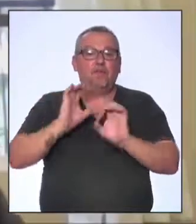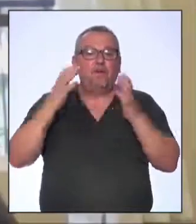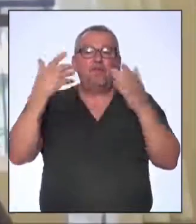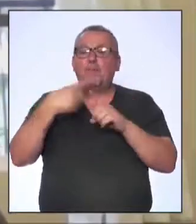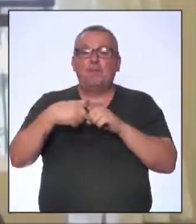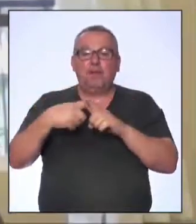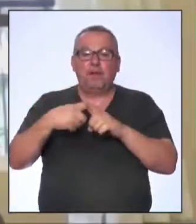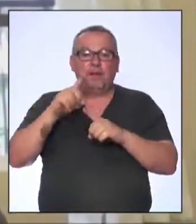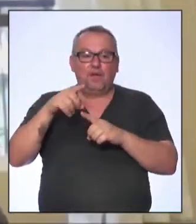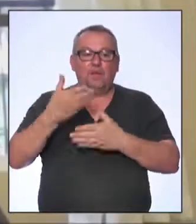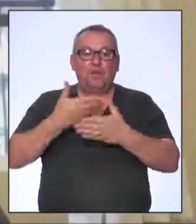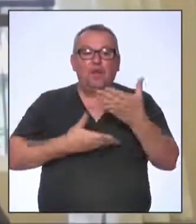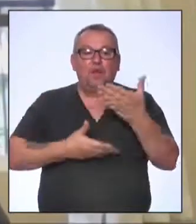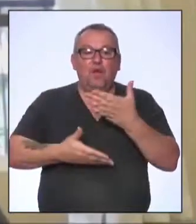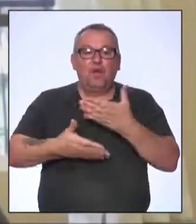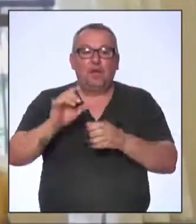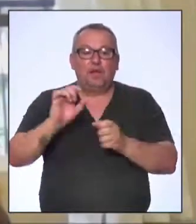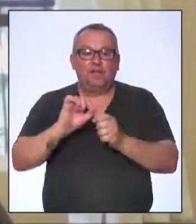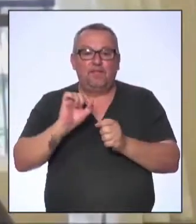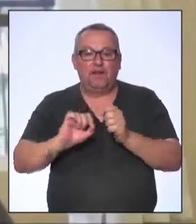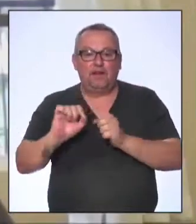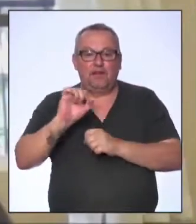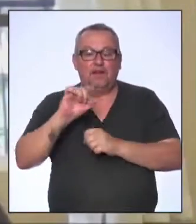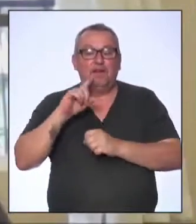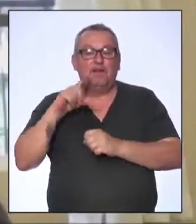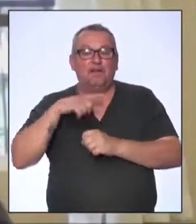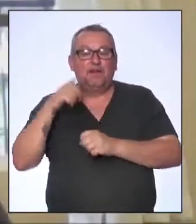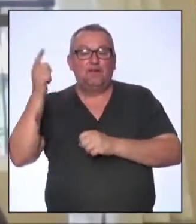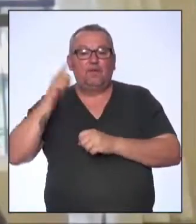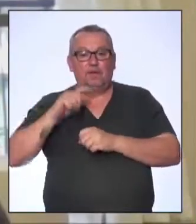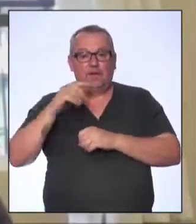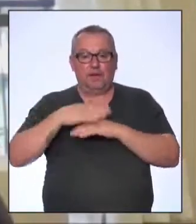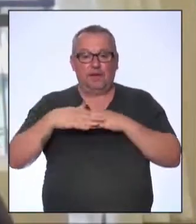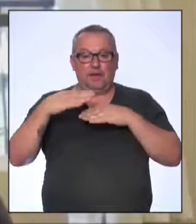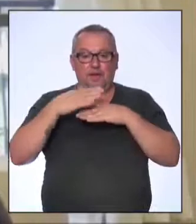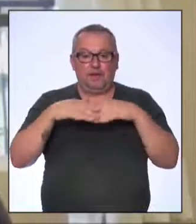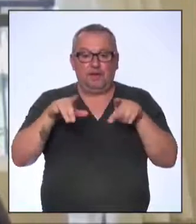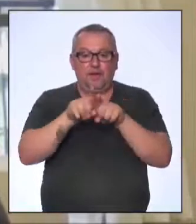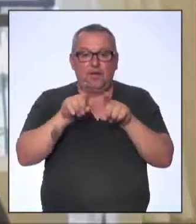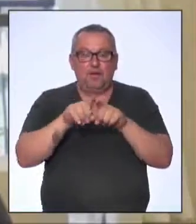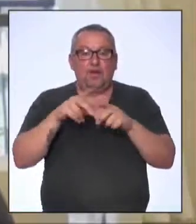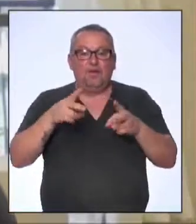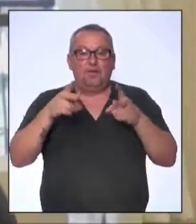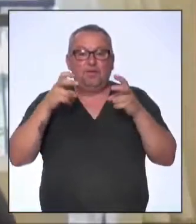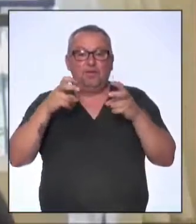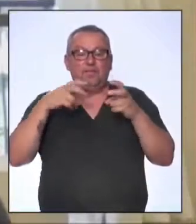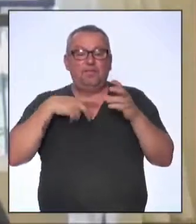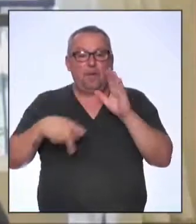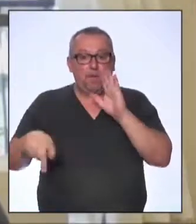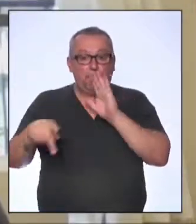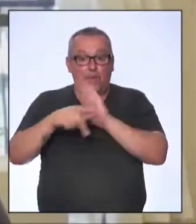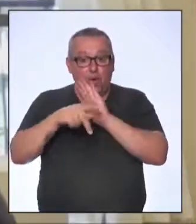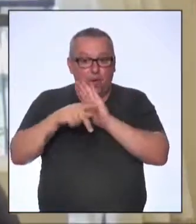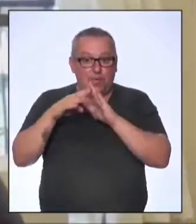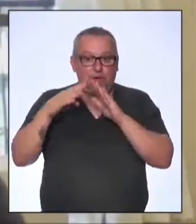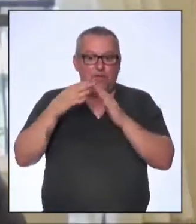é uma troca que se faz. E isso vai pegando um carinho, vai pegando uma... Ele vai se sentindo pertencente à